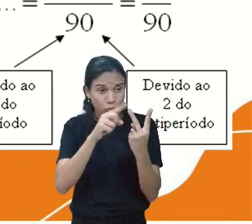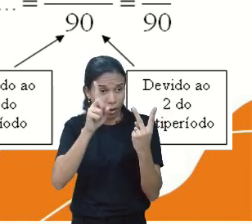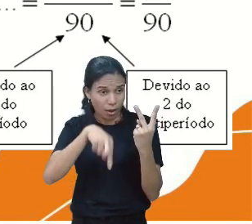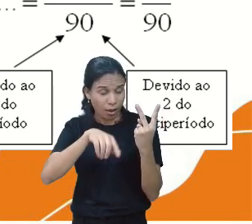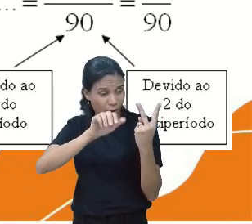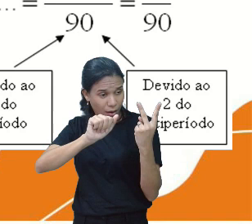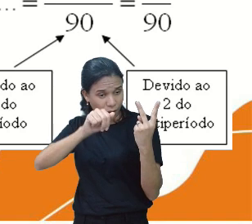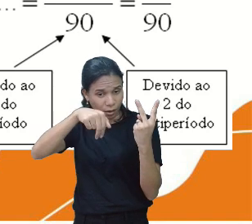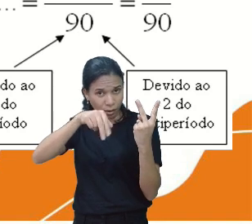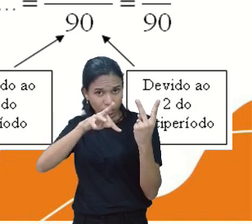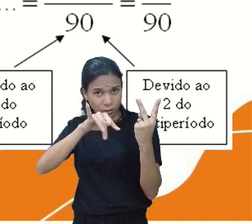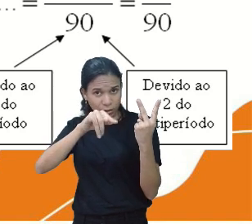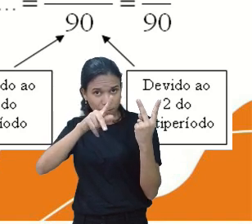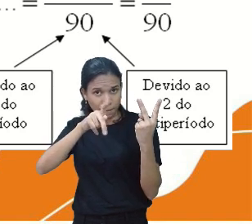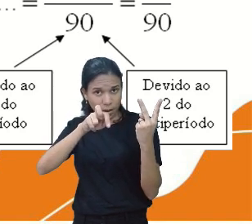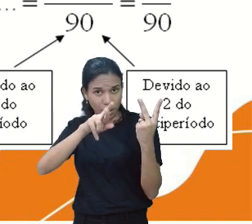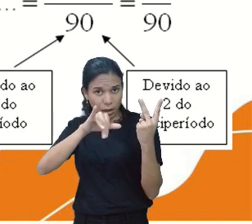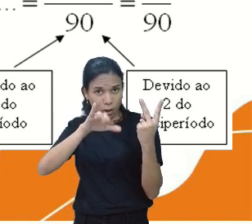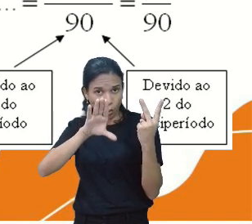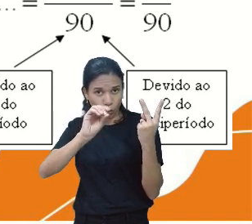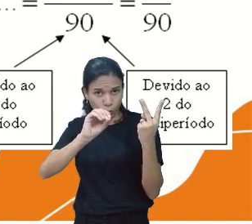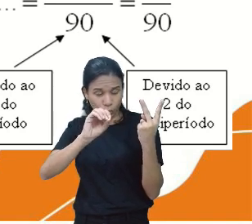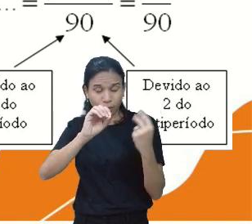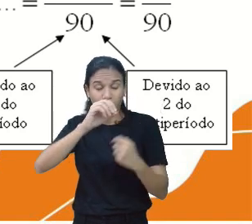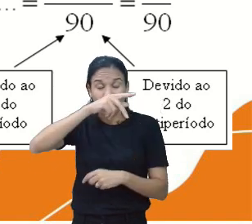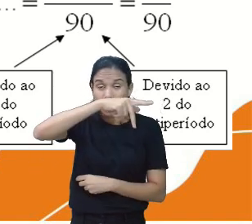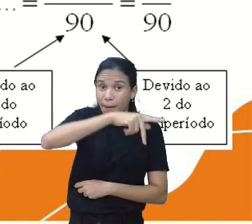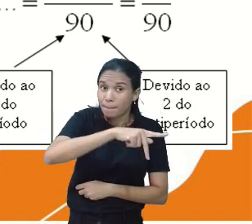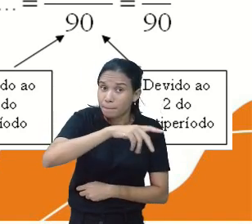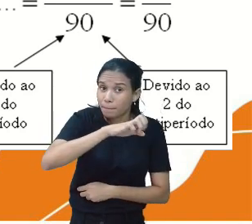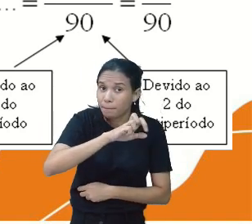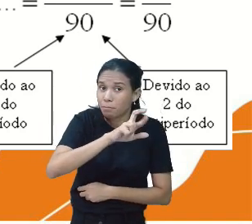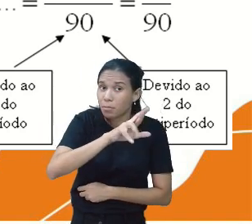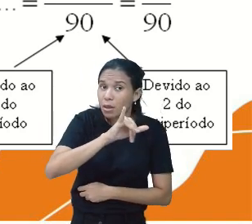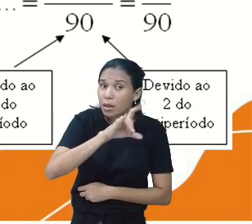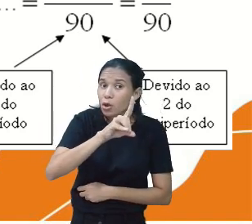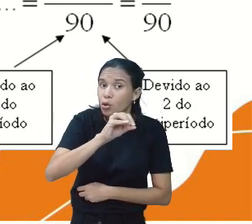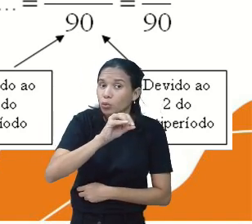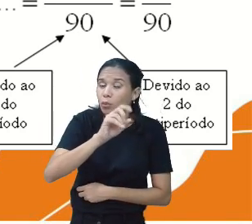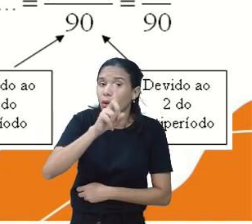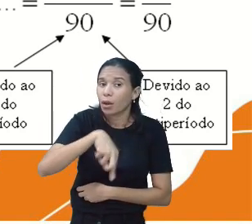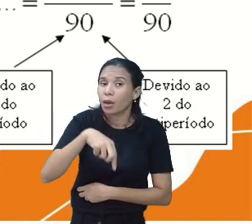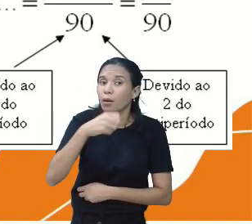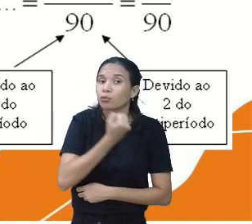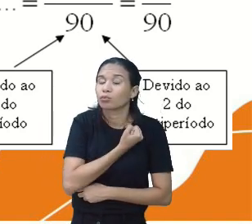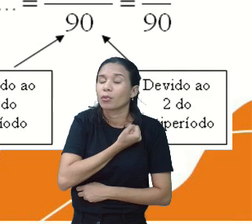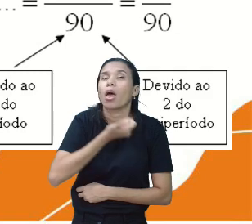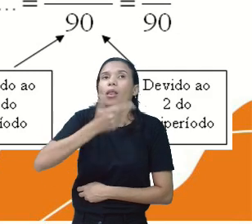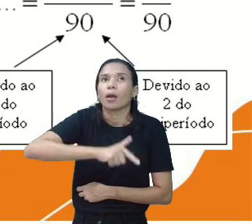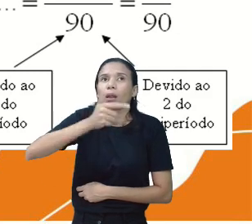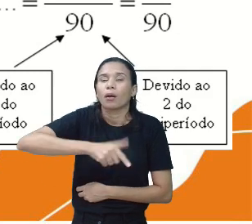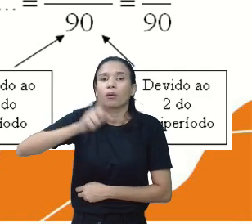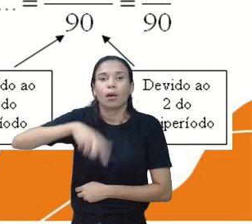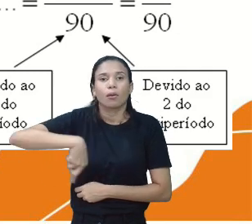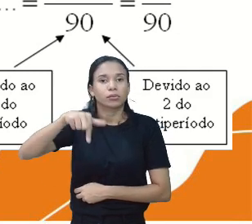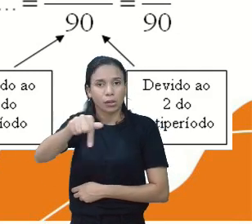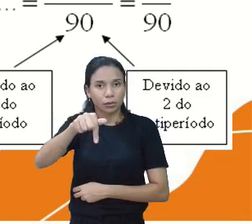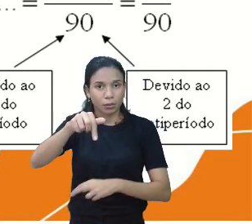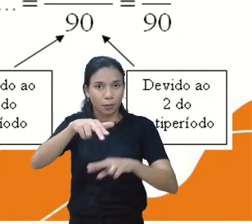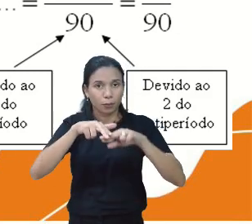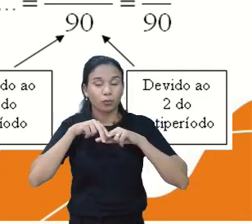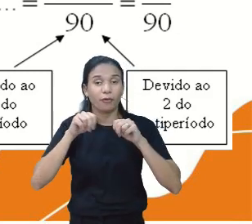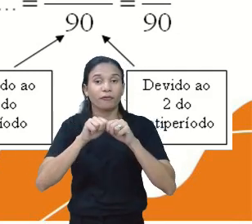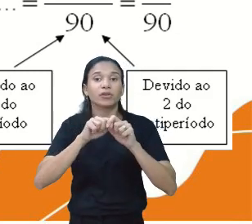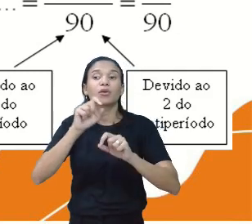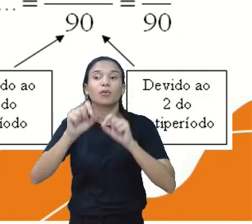O período é o 7, que é o que sempre está se repetindo. Então, o que foi que a questão disse para fazer? Pegar a